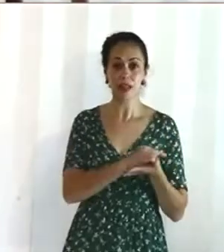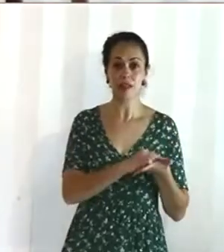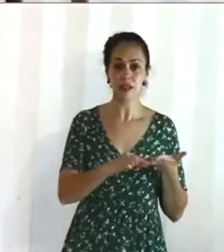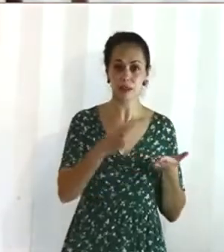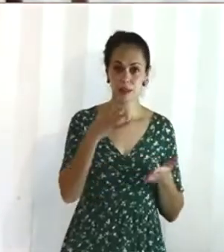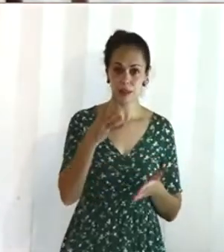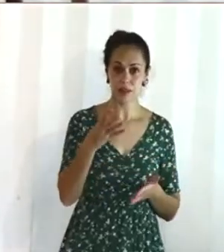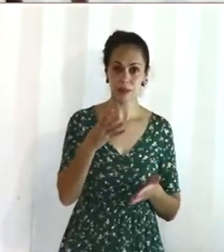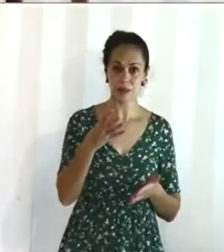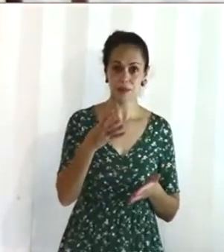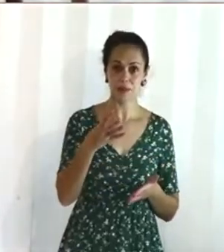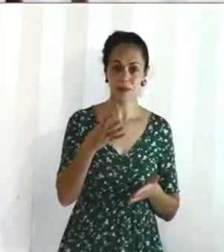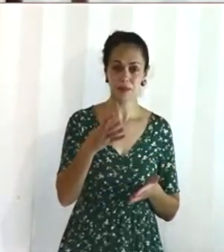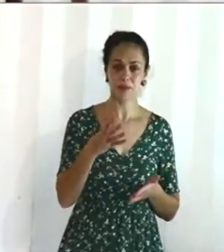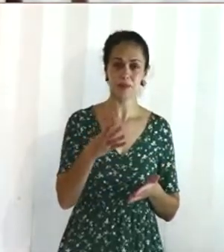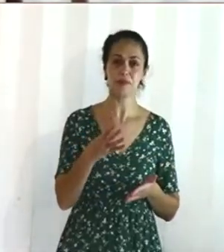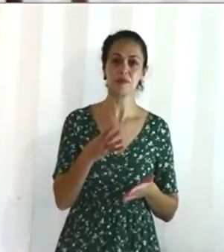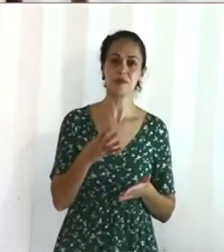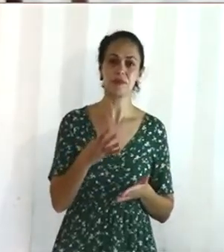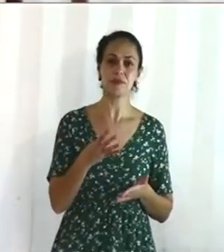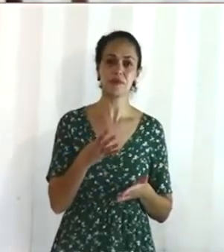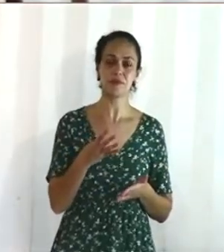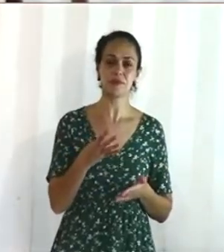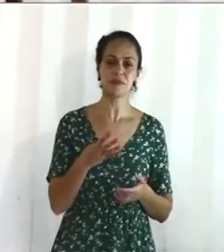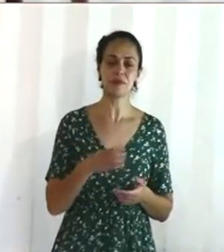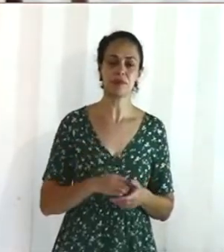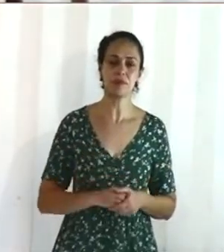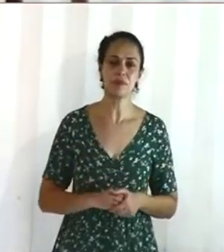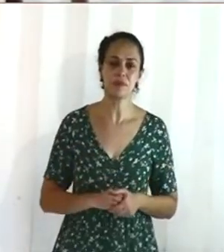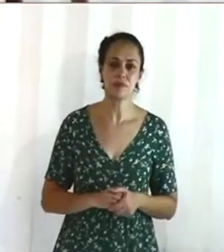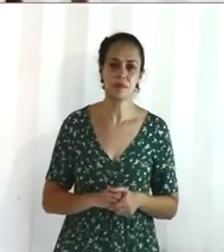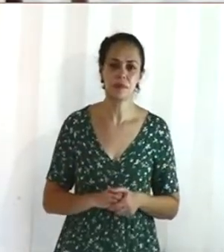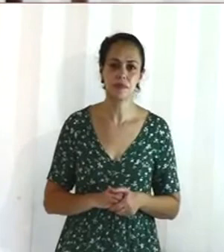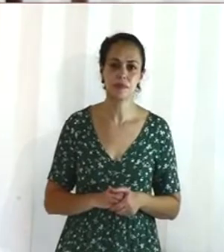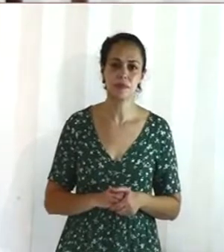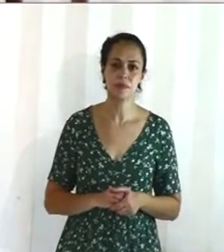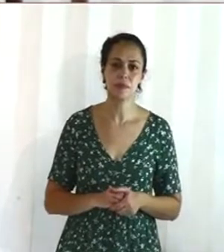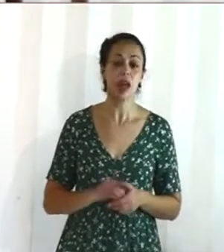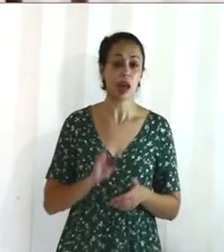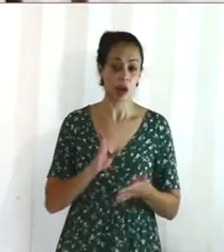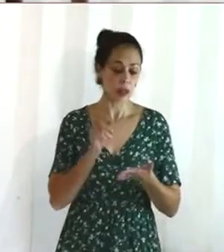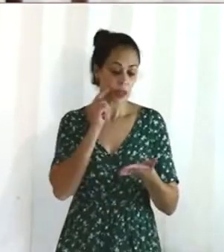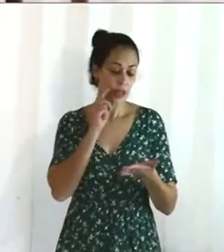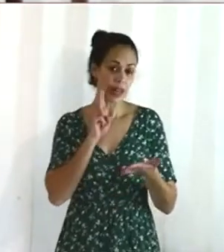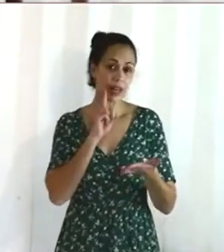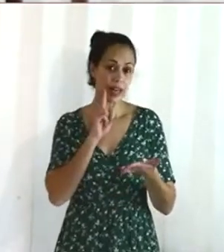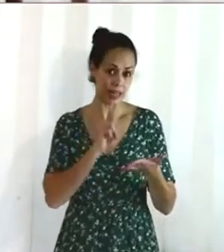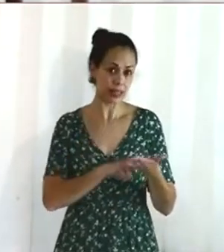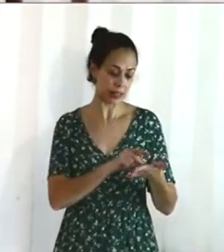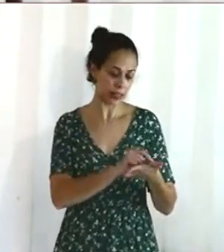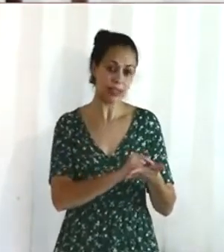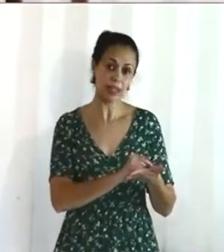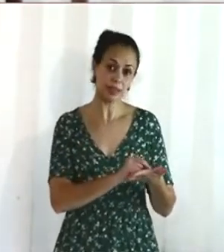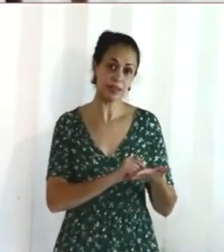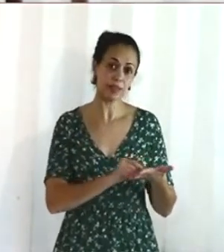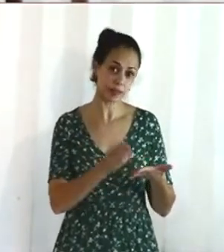dizer: estas coisas, pois, vos escrevemos para que a nossa alegria